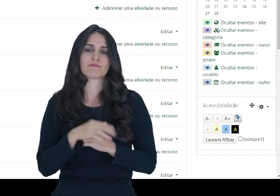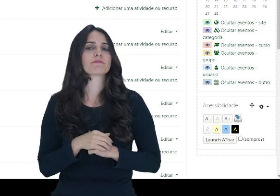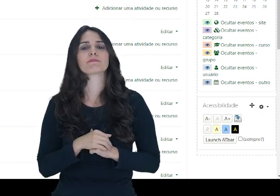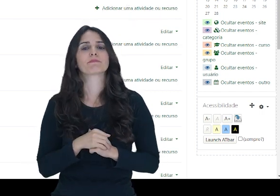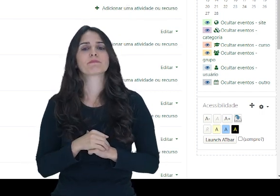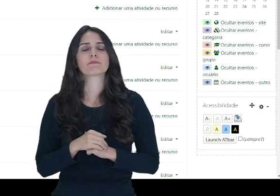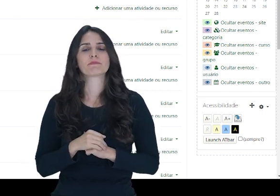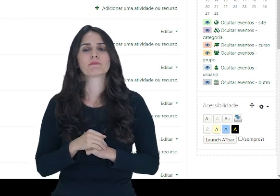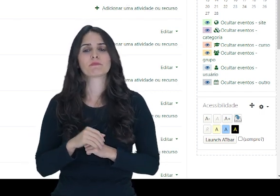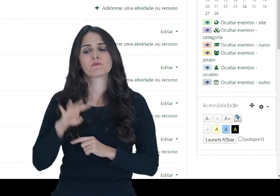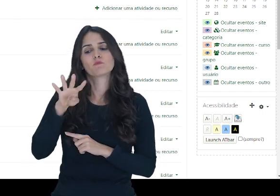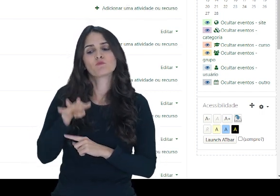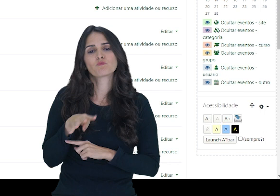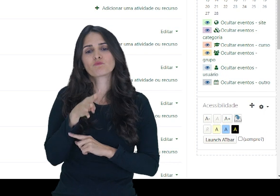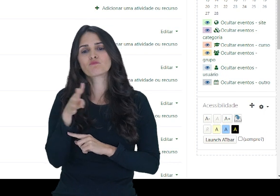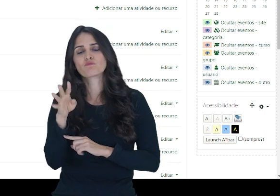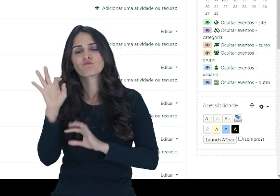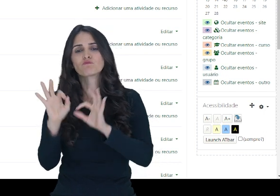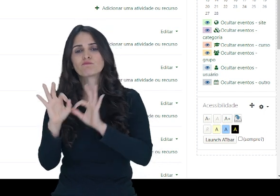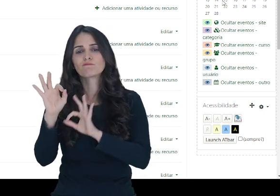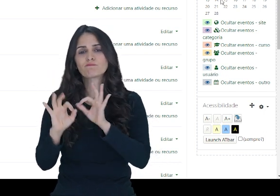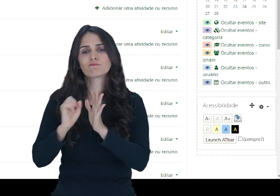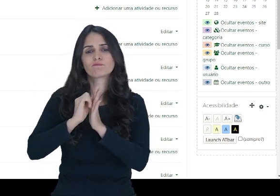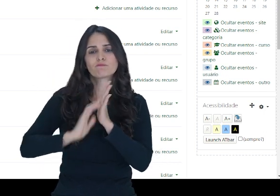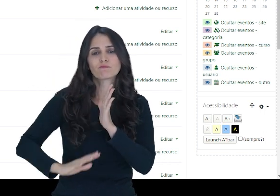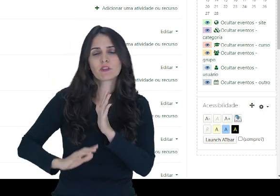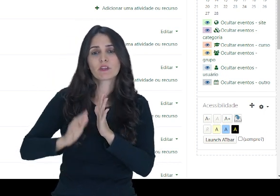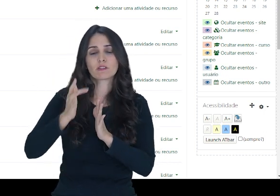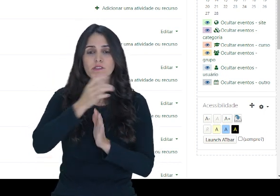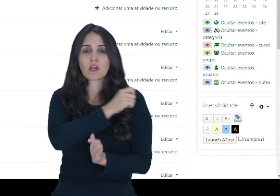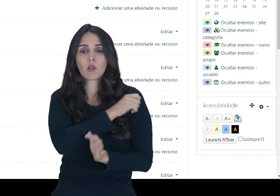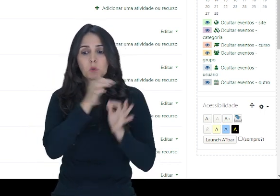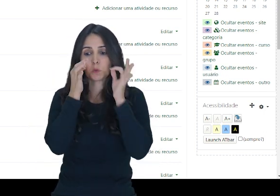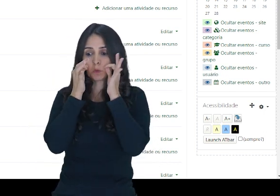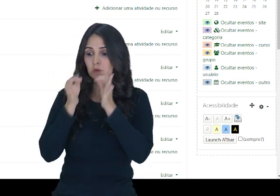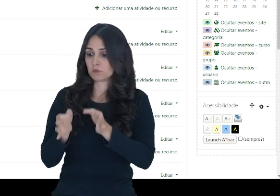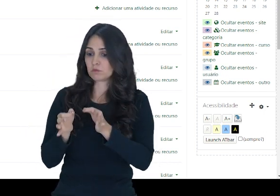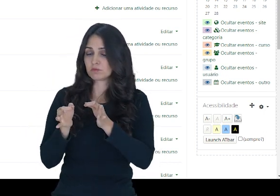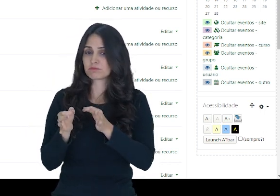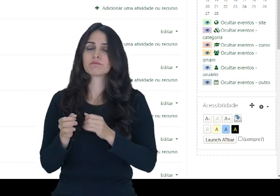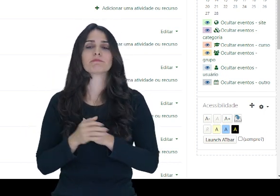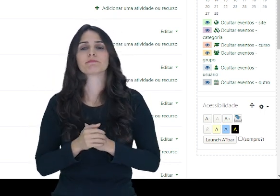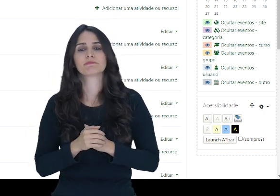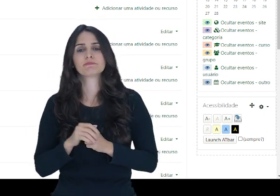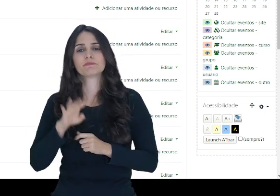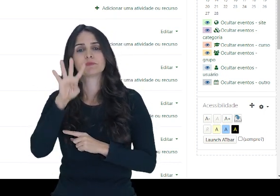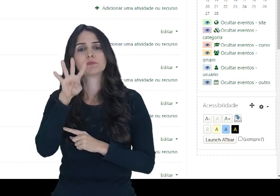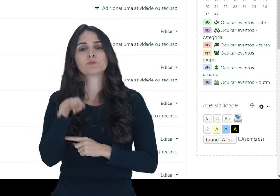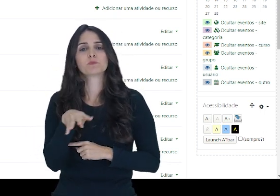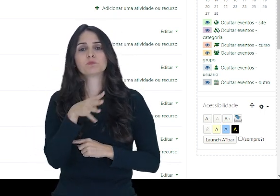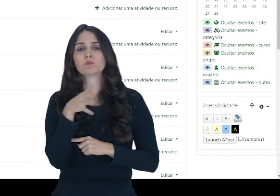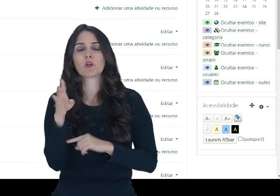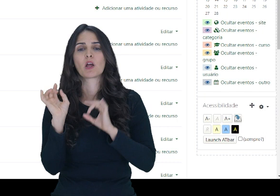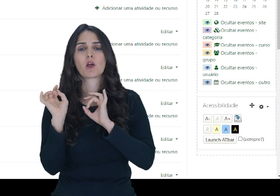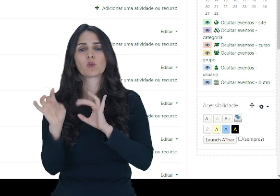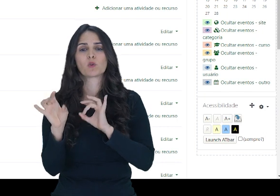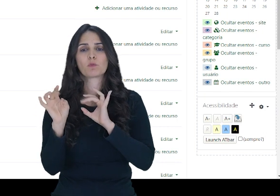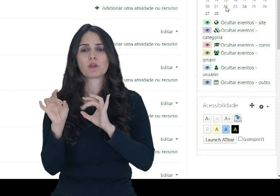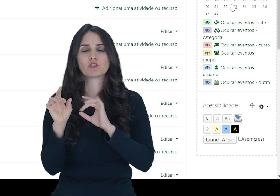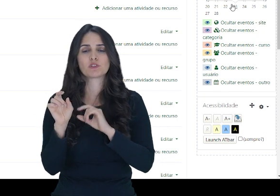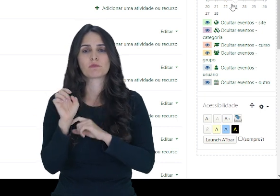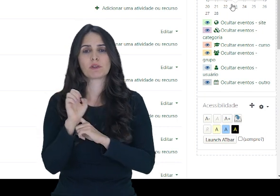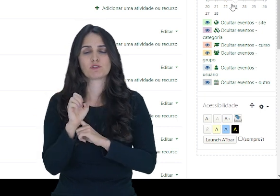para organização das atividades das tarefas para chamar atenção dos Estudantes Ele Virá